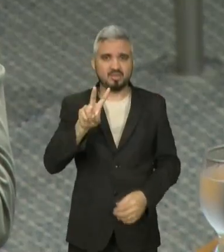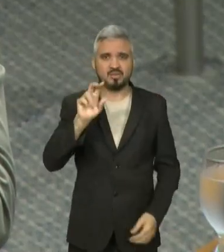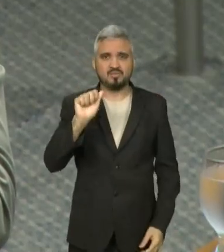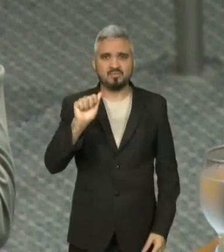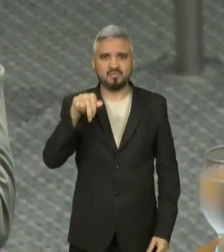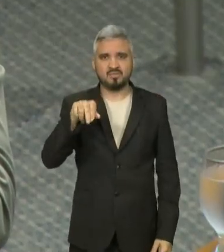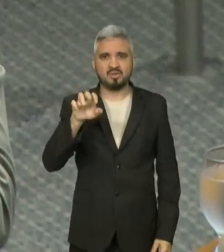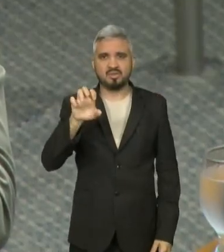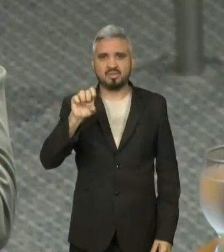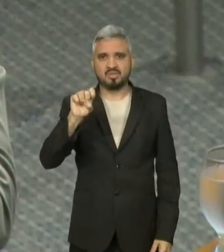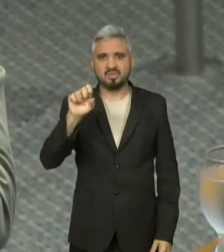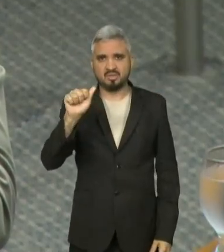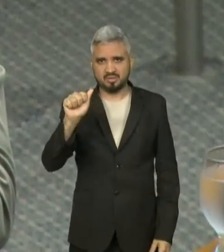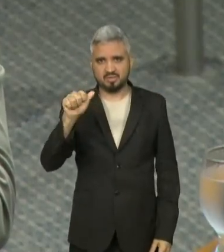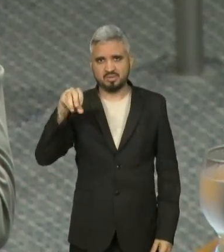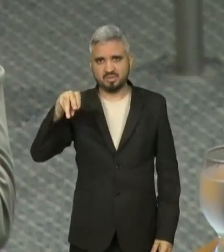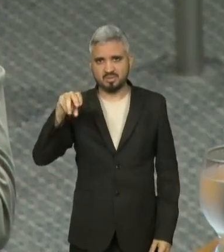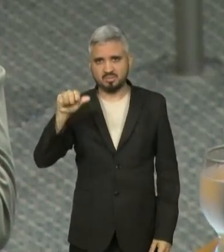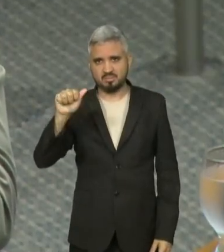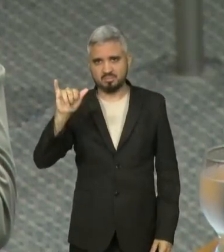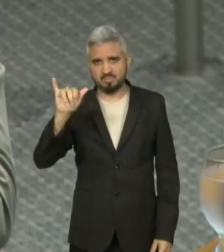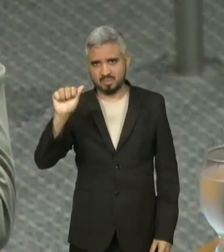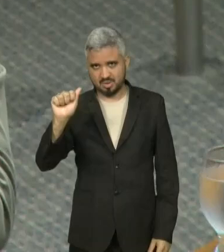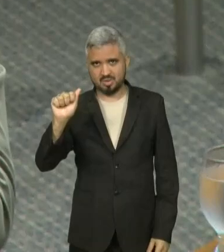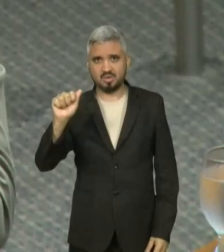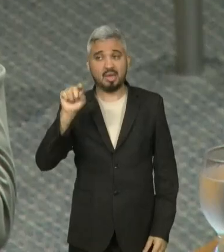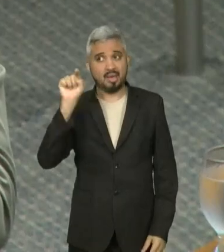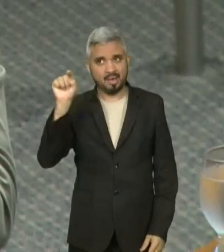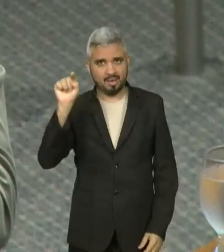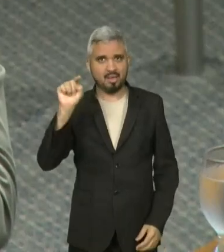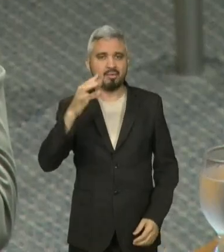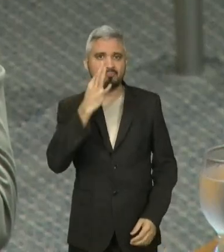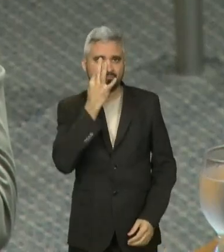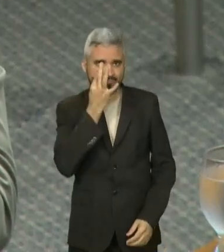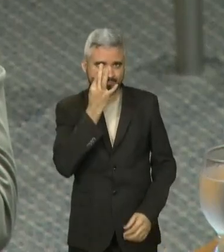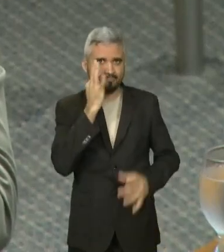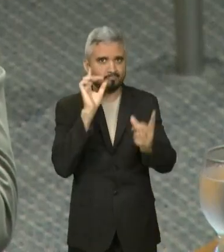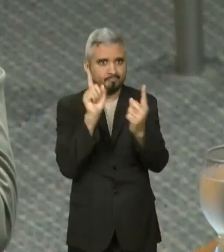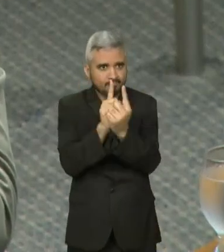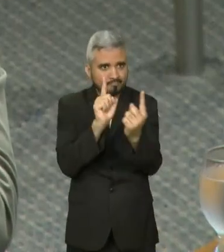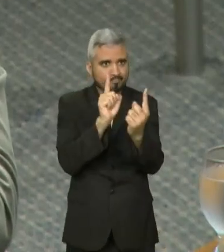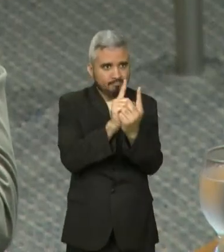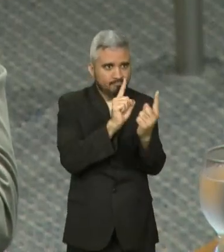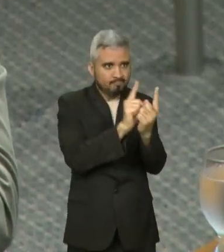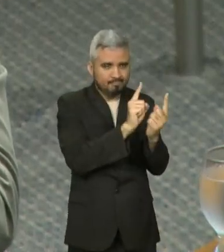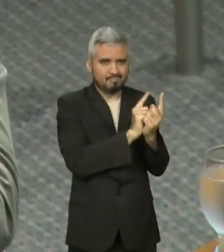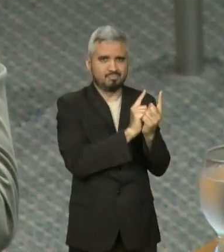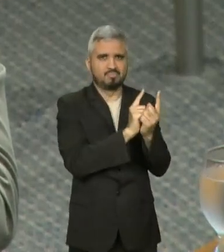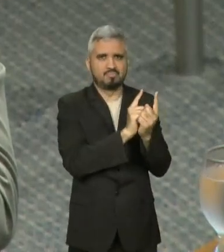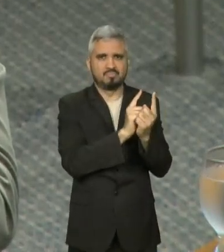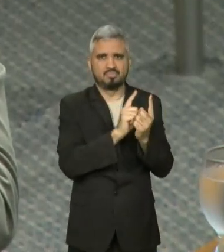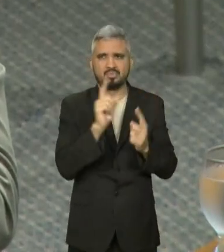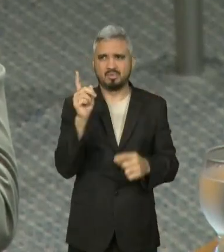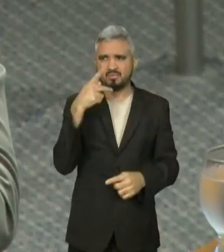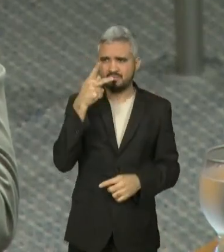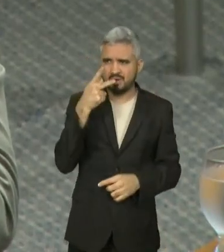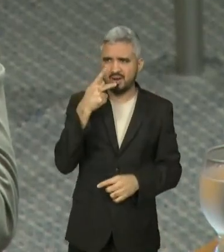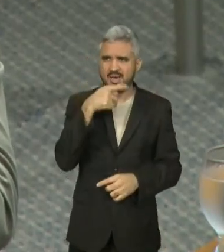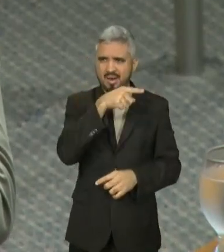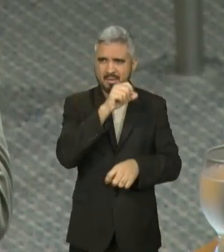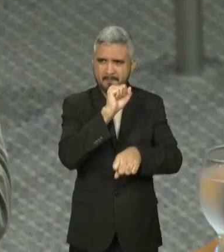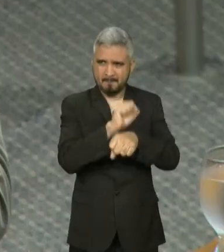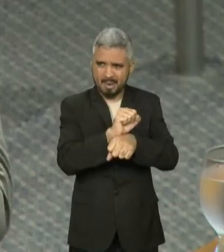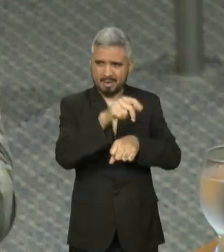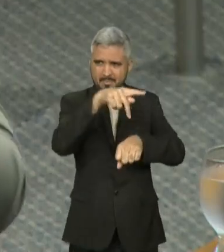ir dialogar ou bater boca a respeito do senhor dizer que as obras de Pedreiras estão paradas, porque foi a única prefeita, eu acho,